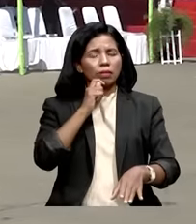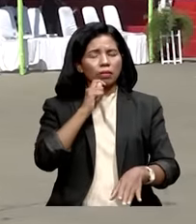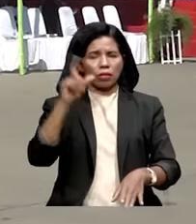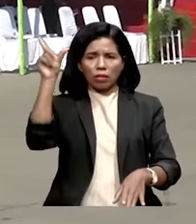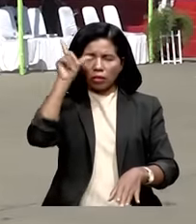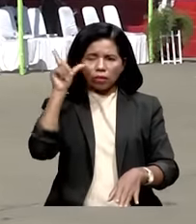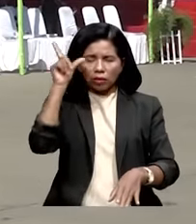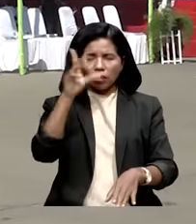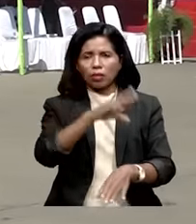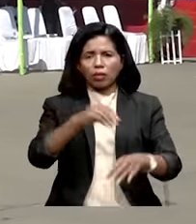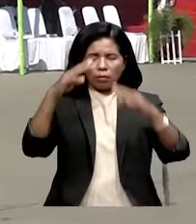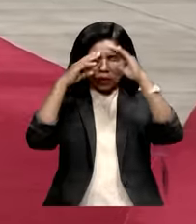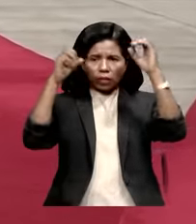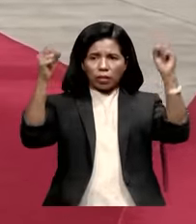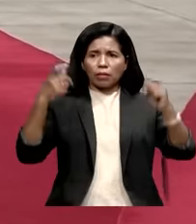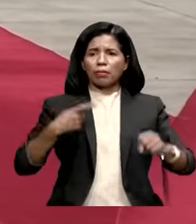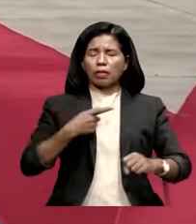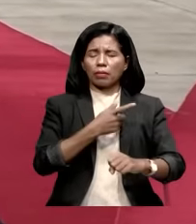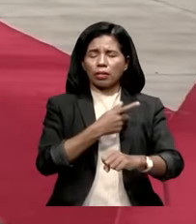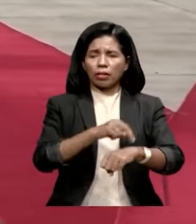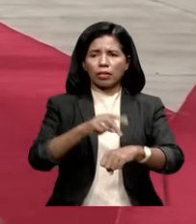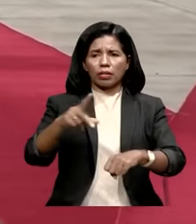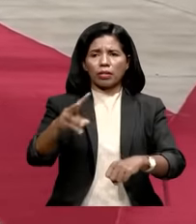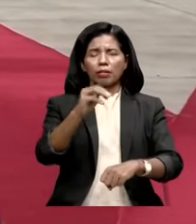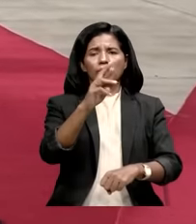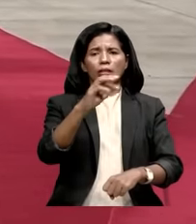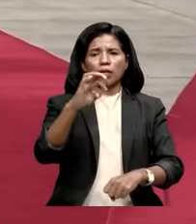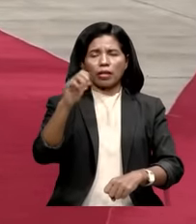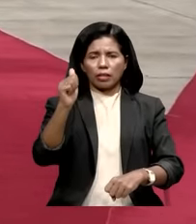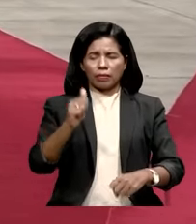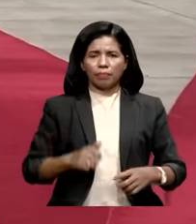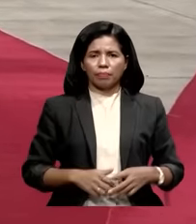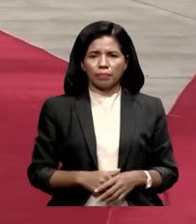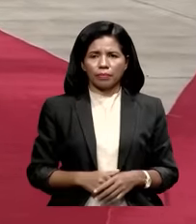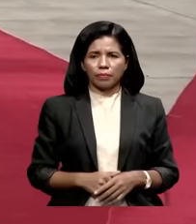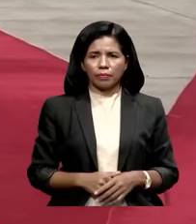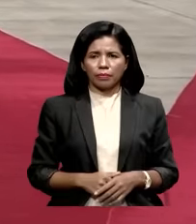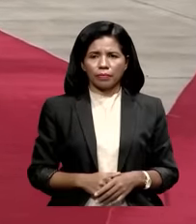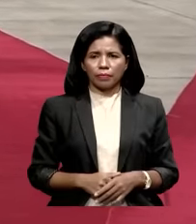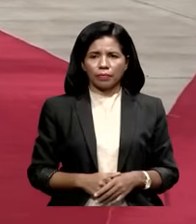Guterres Luolo, no presidente do Parlamento Nacional Maria Fernanda Lai. Agostinho da Costa, Romaldo Neves, de Yemen.